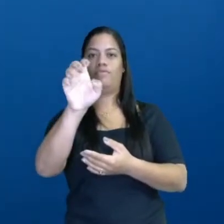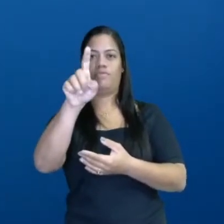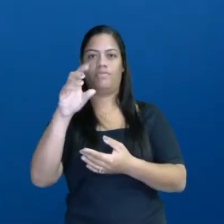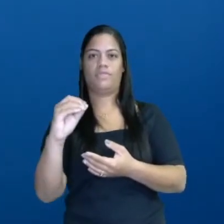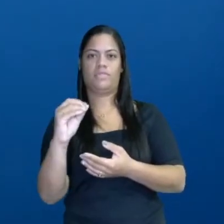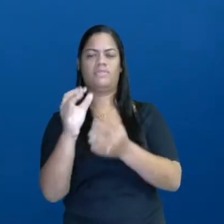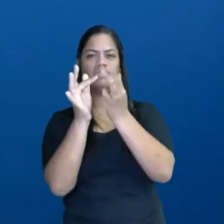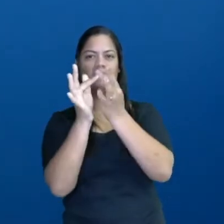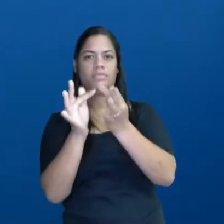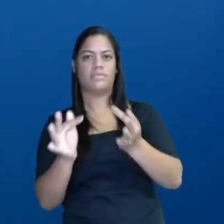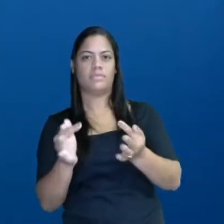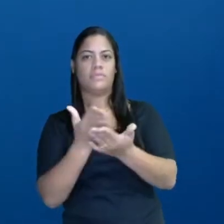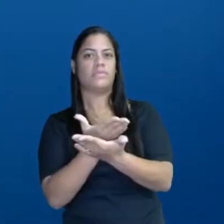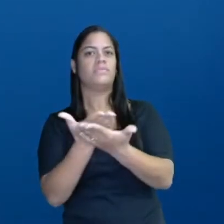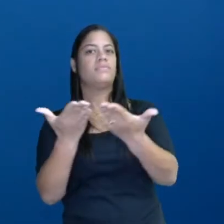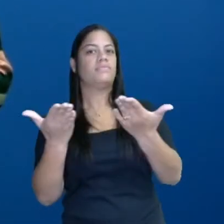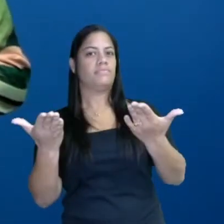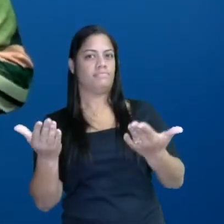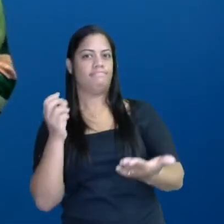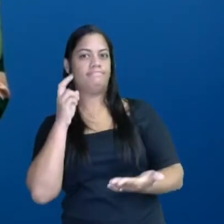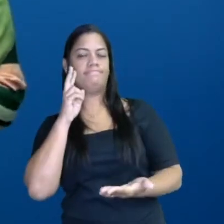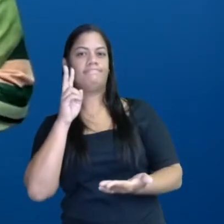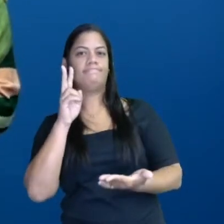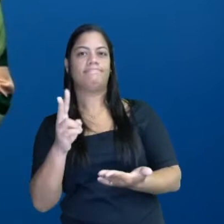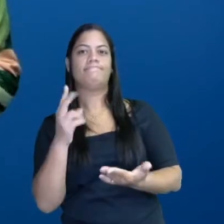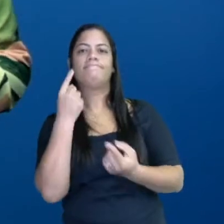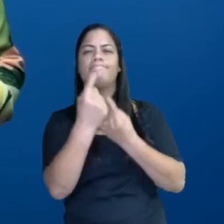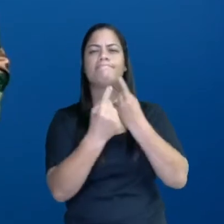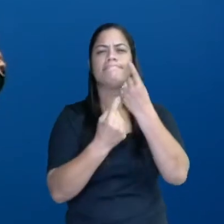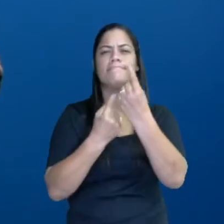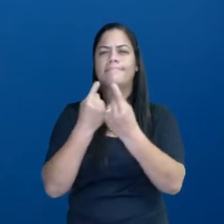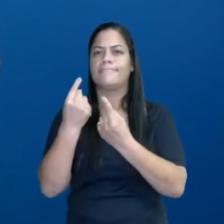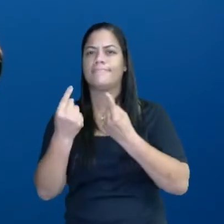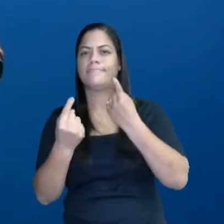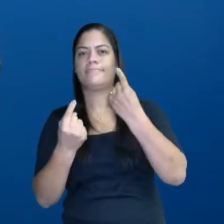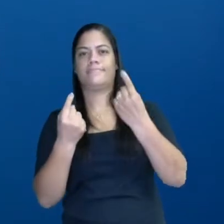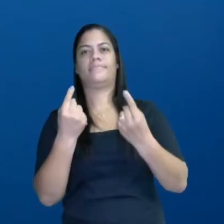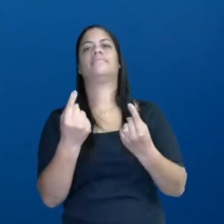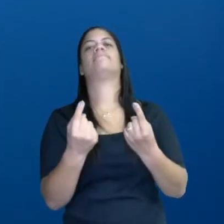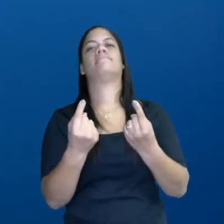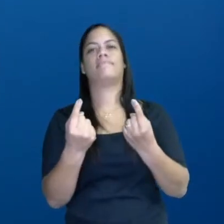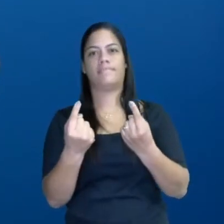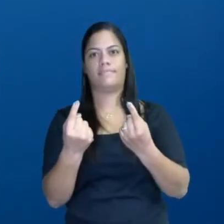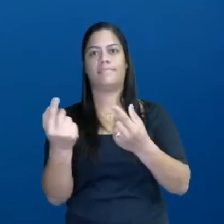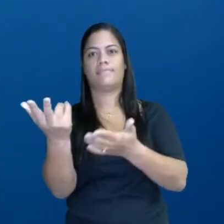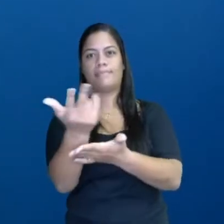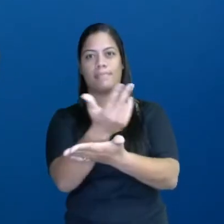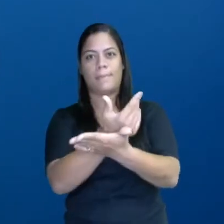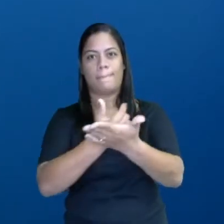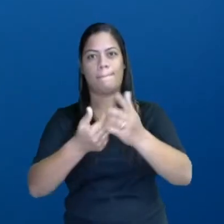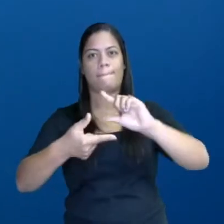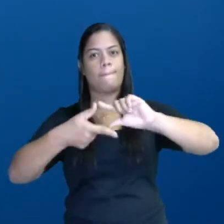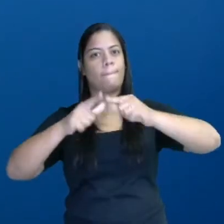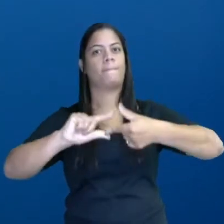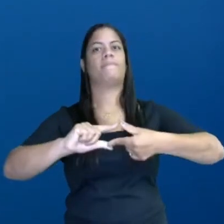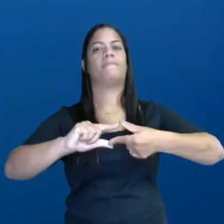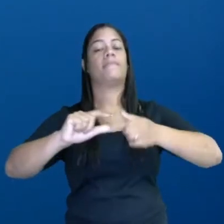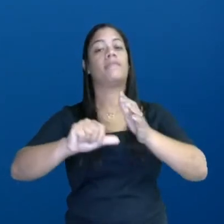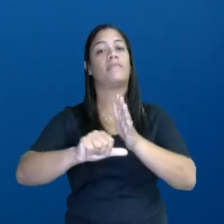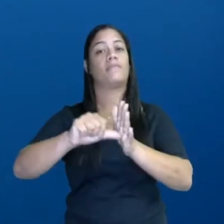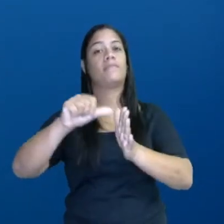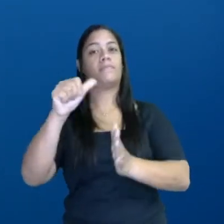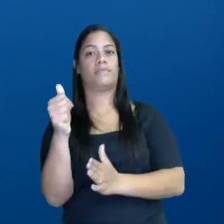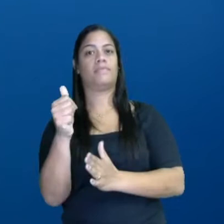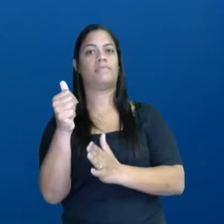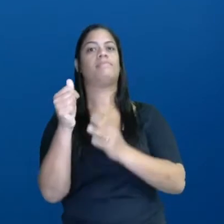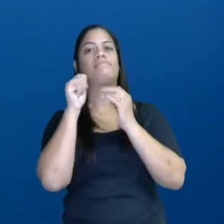é simples para vocês identificar cada um desses dois polígonos, tá? Então, ó, o primeiro que eu vou dizer